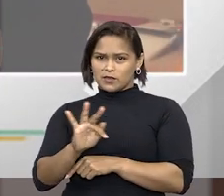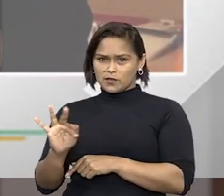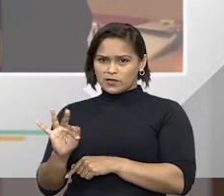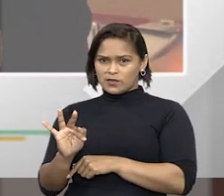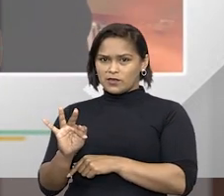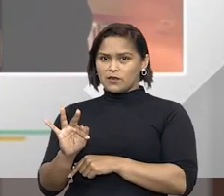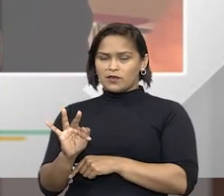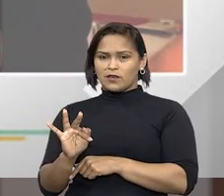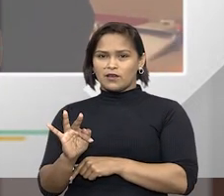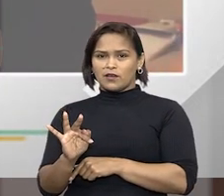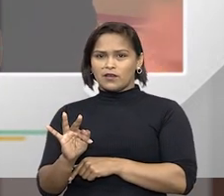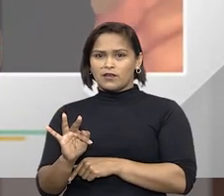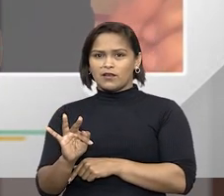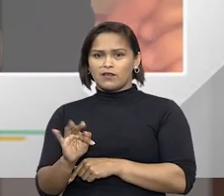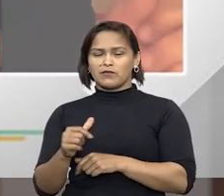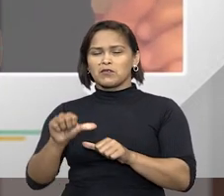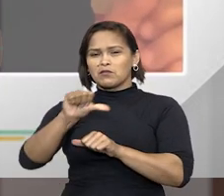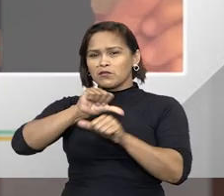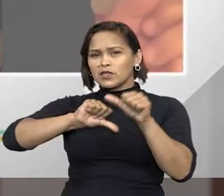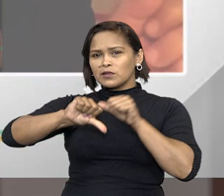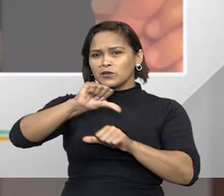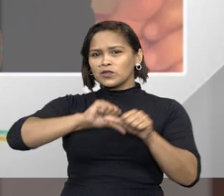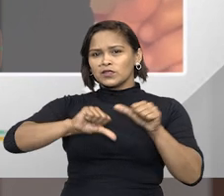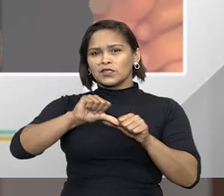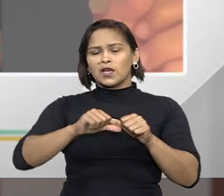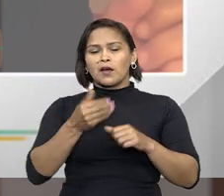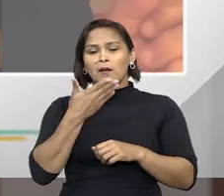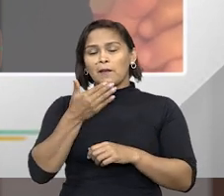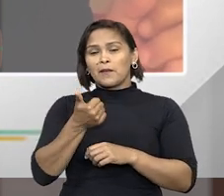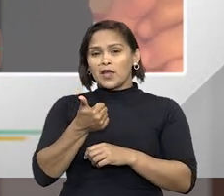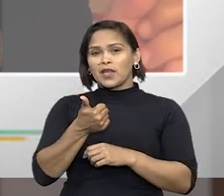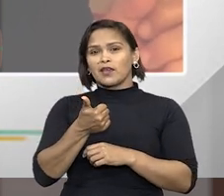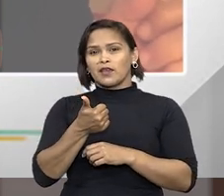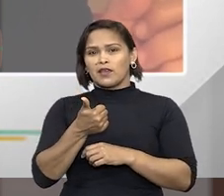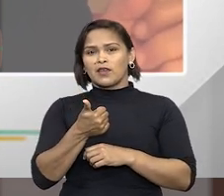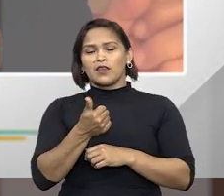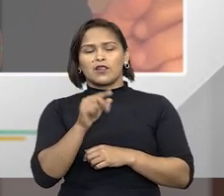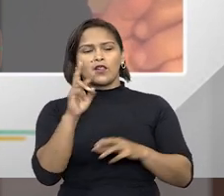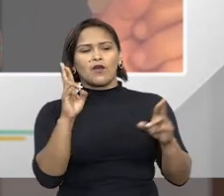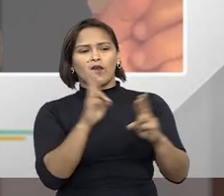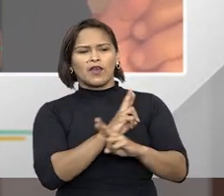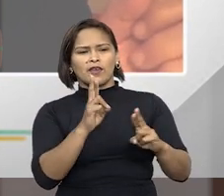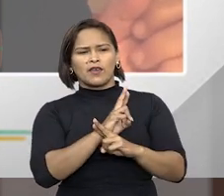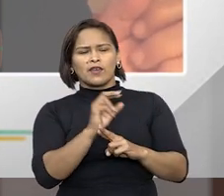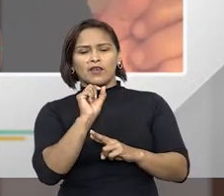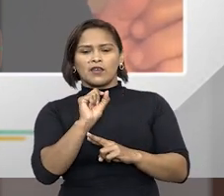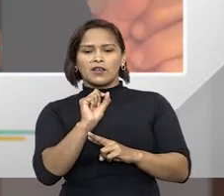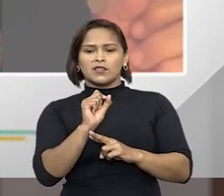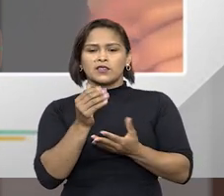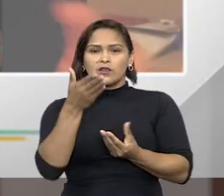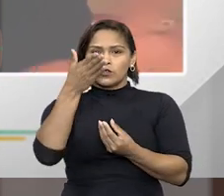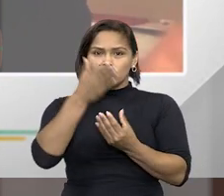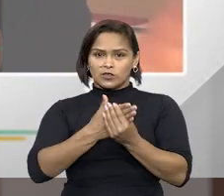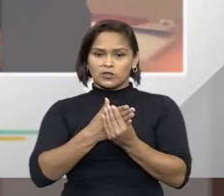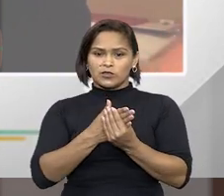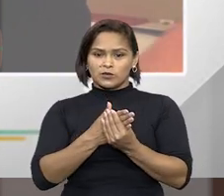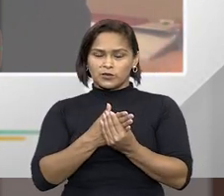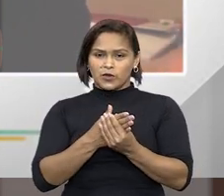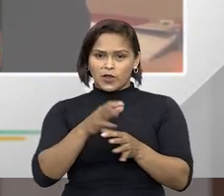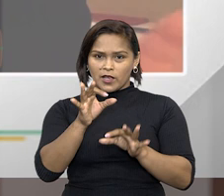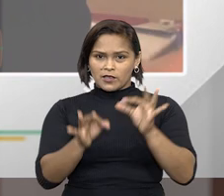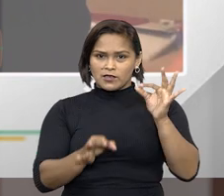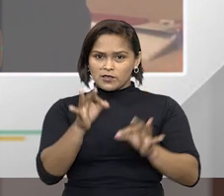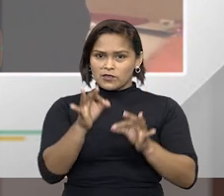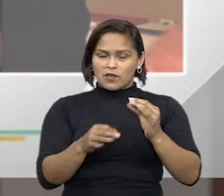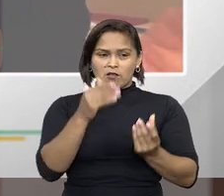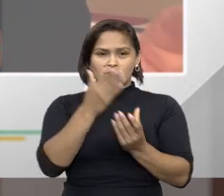uma mudança para melhor, claro, em relação aos processos, julgamento, processar e julgar